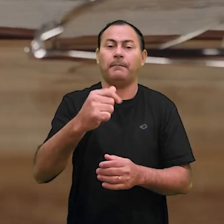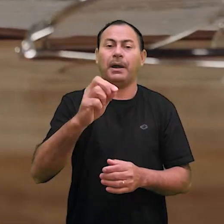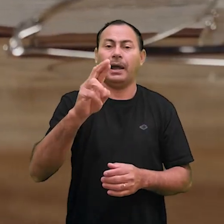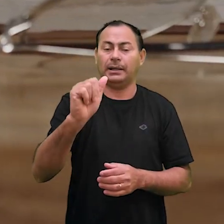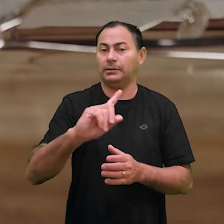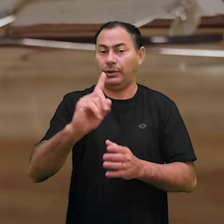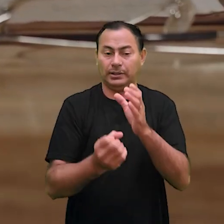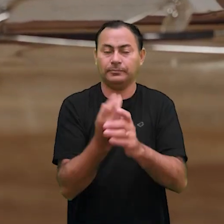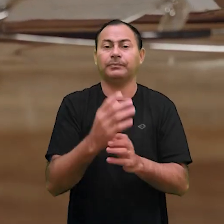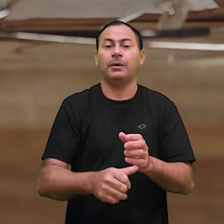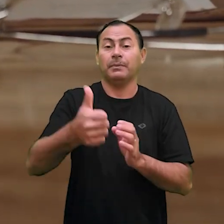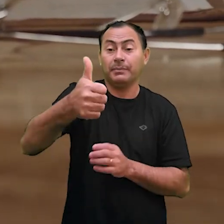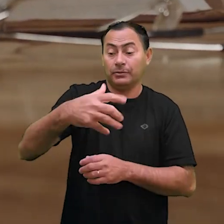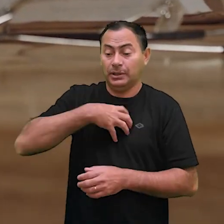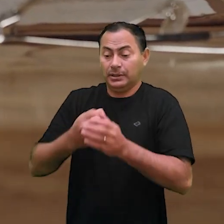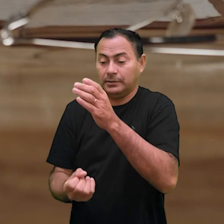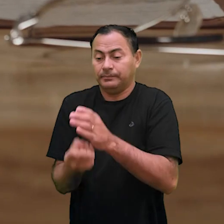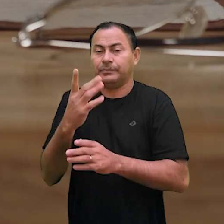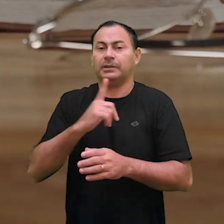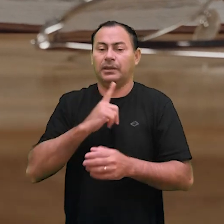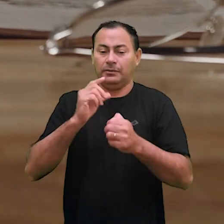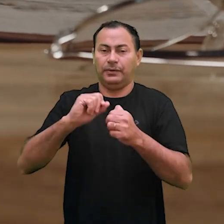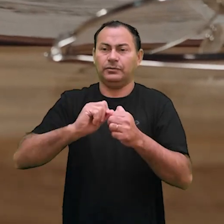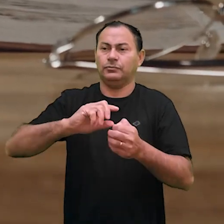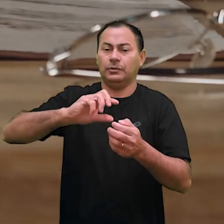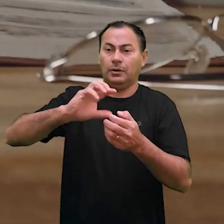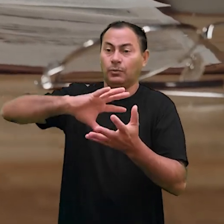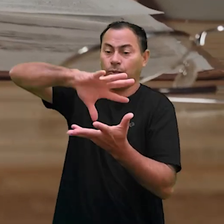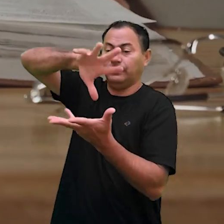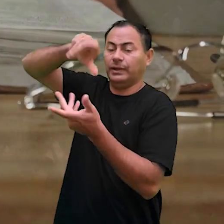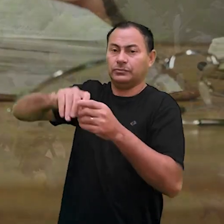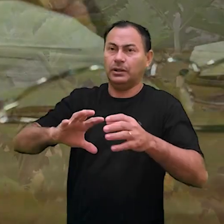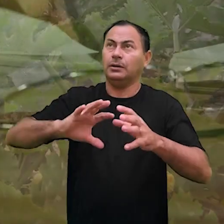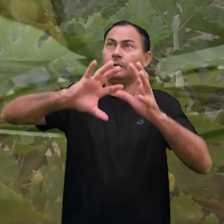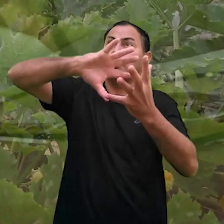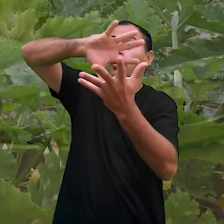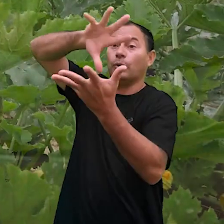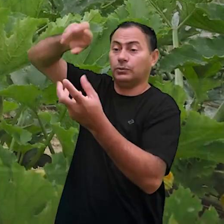acordo com a palavra hebraica bara. O primeiro ato de criação, apesar de ter produzido o